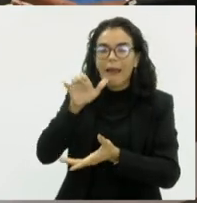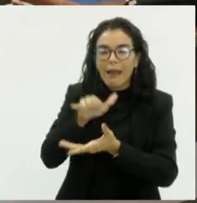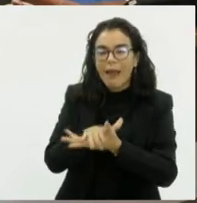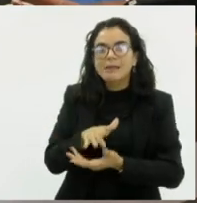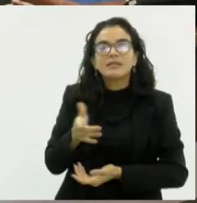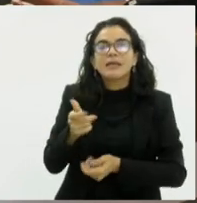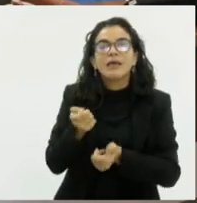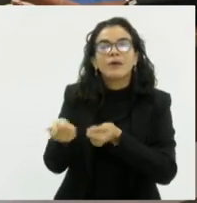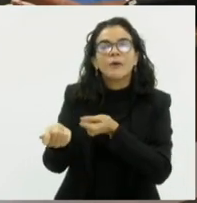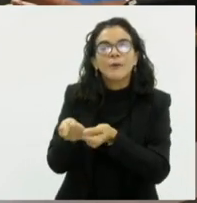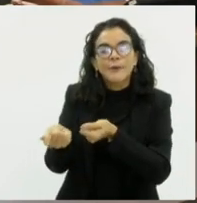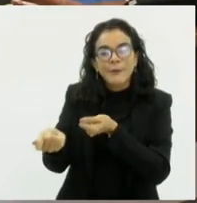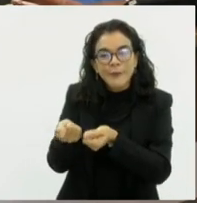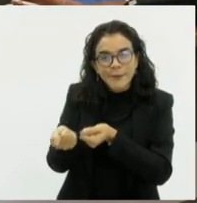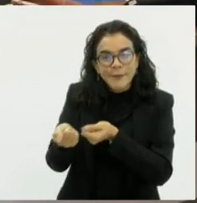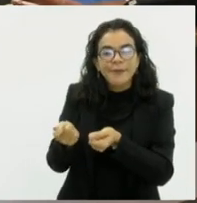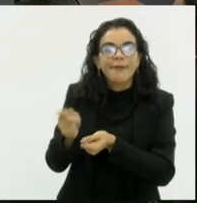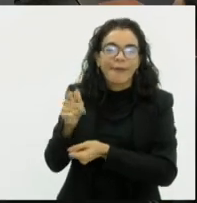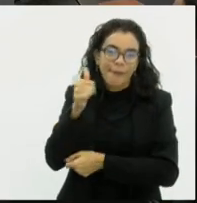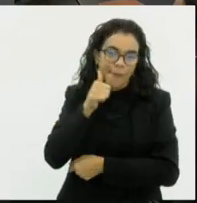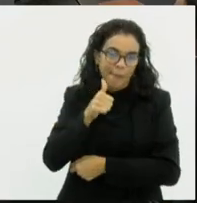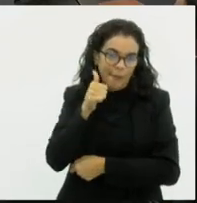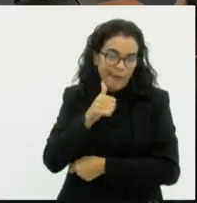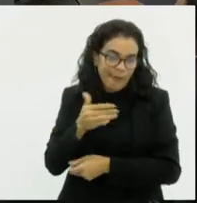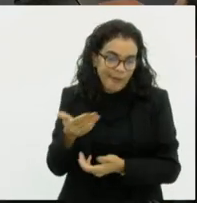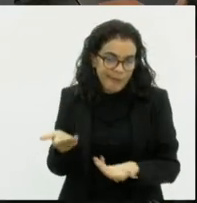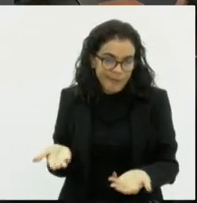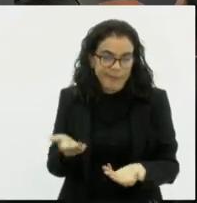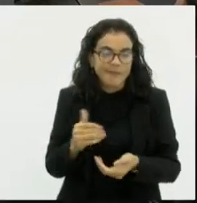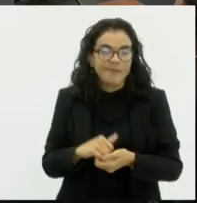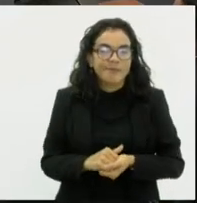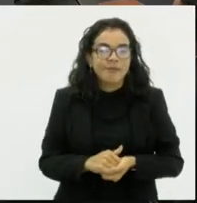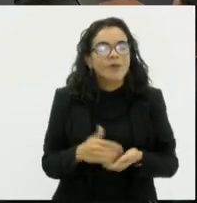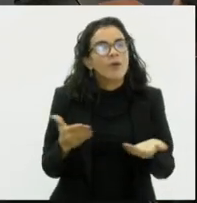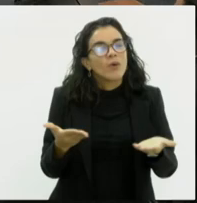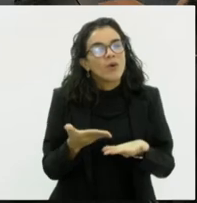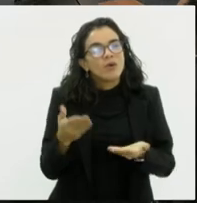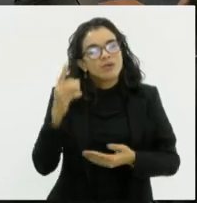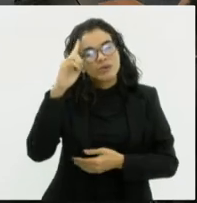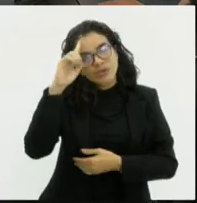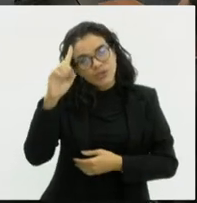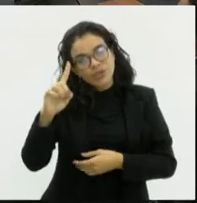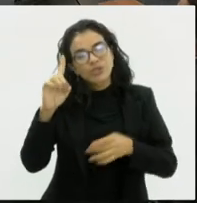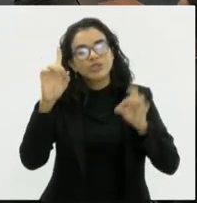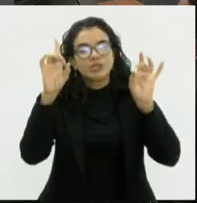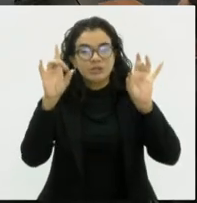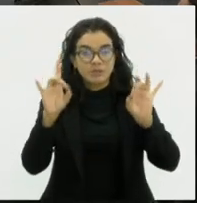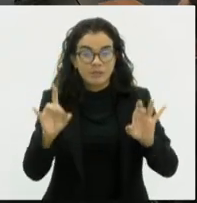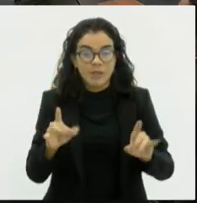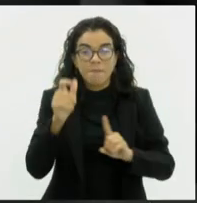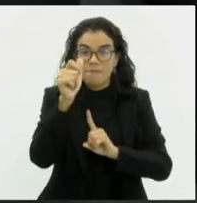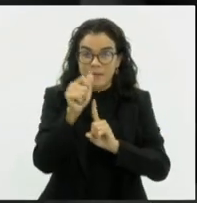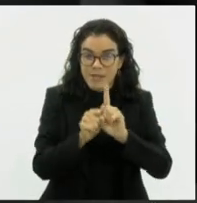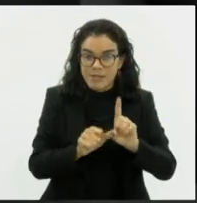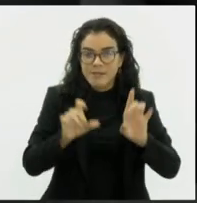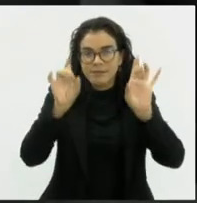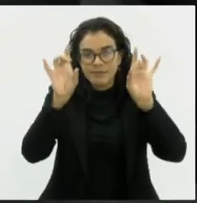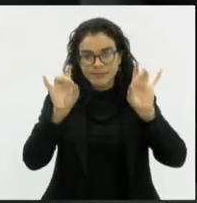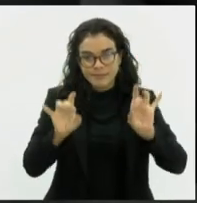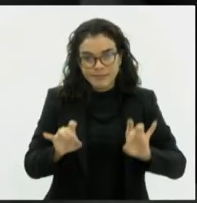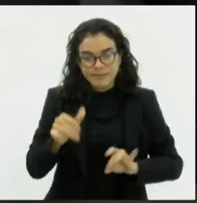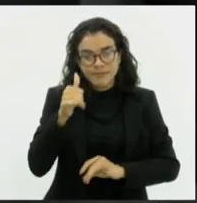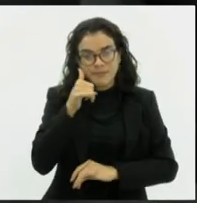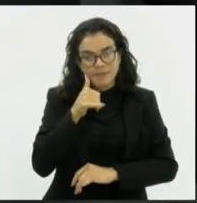quem controla tudo é a mulher. Então, nesse dia especial, nesse mês especial das mulheres, aqui para não